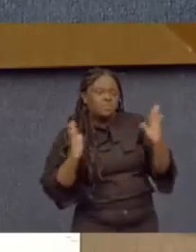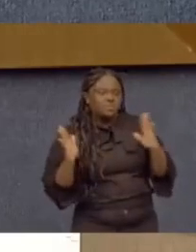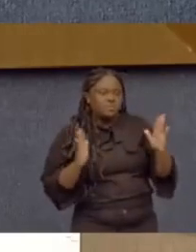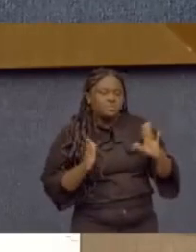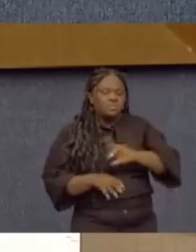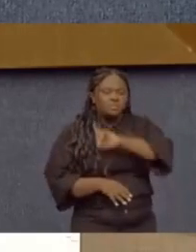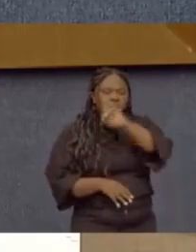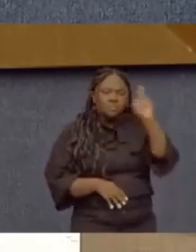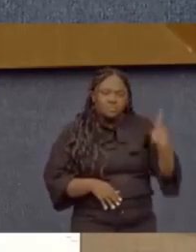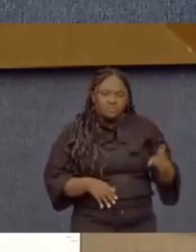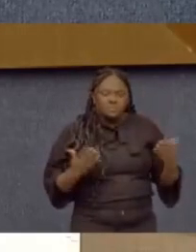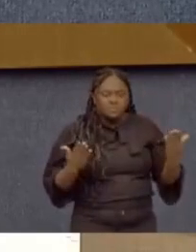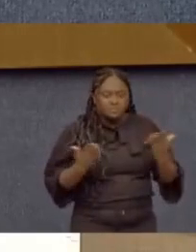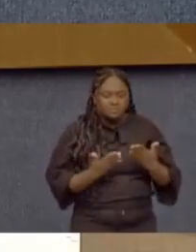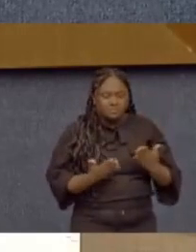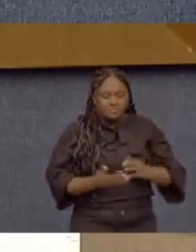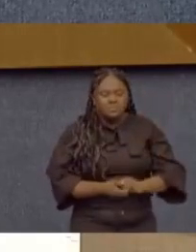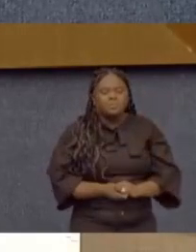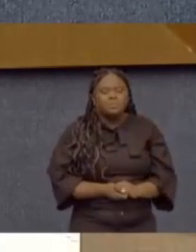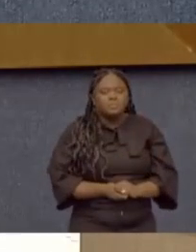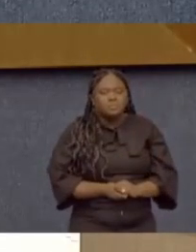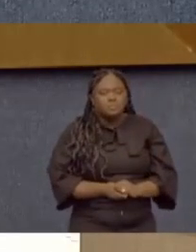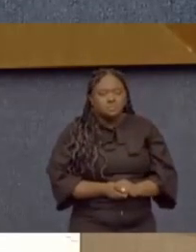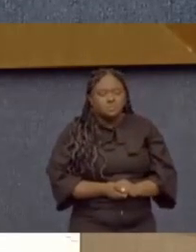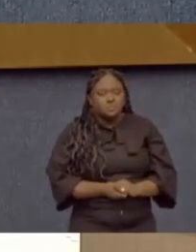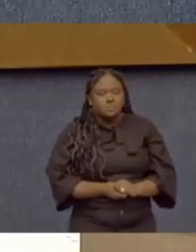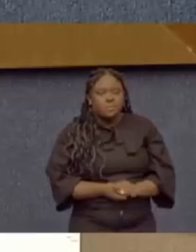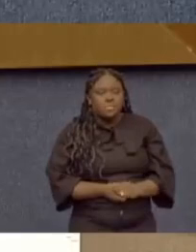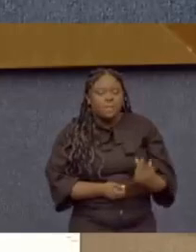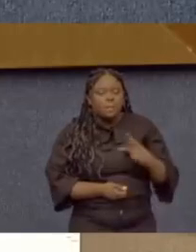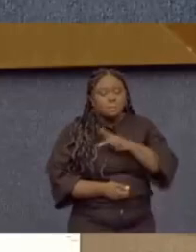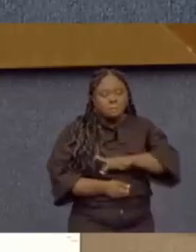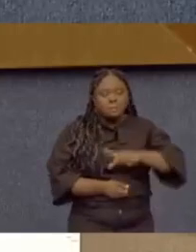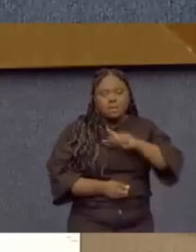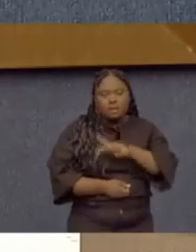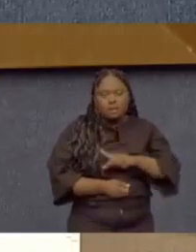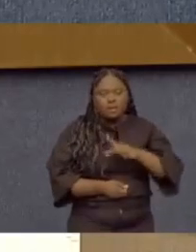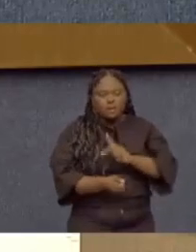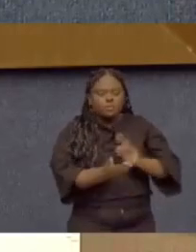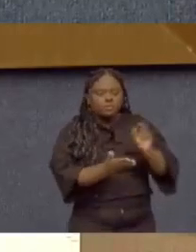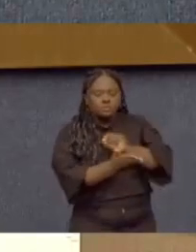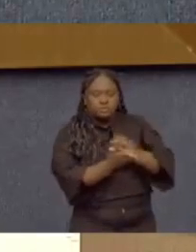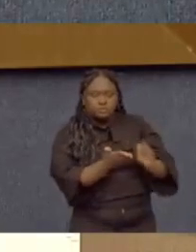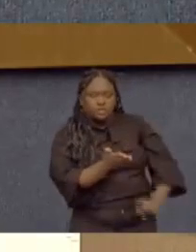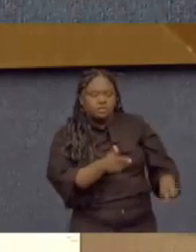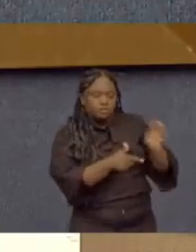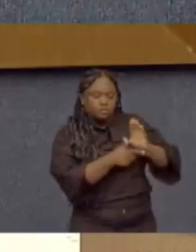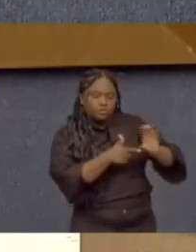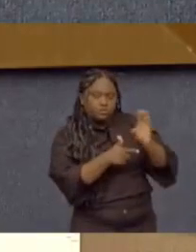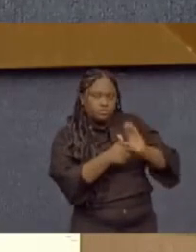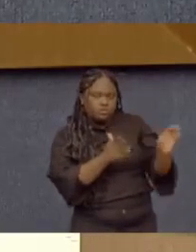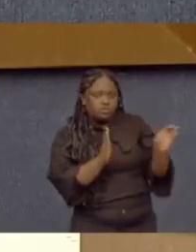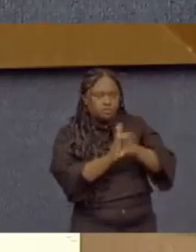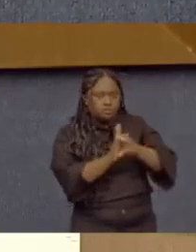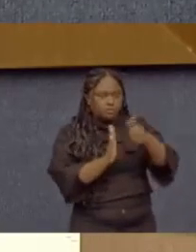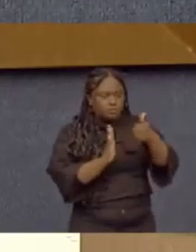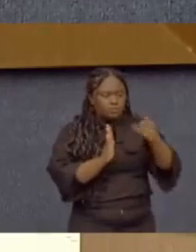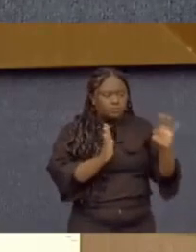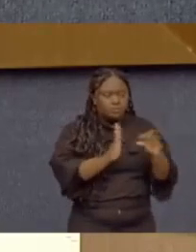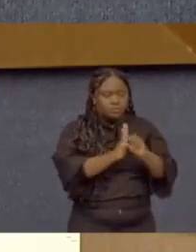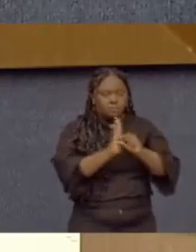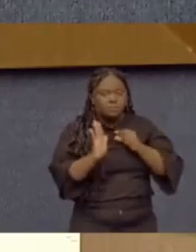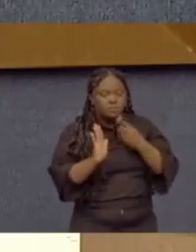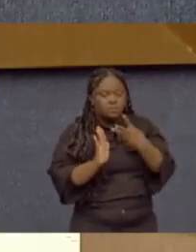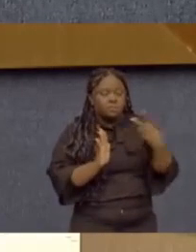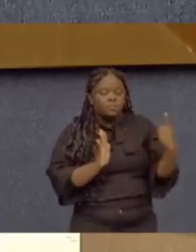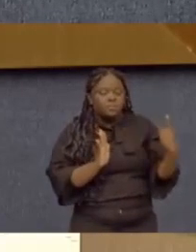hoje. Na primeira carta de São Paulo aos Coríntios, mais precisamente no capítulo